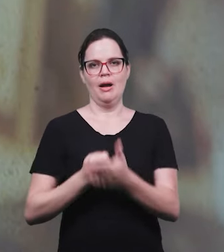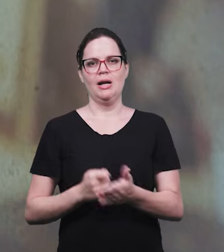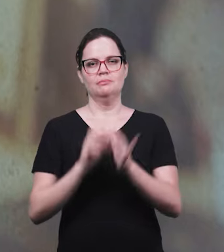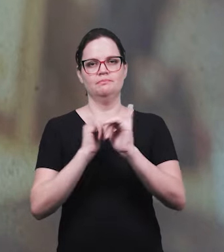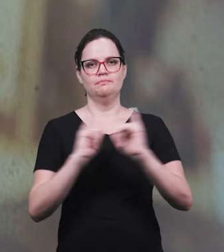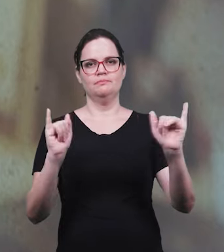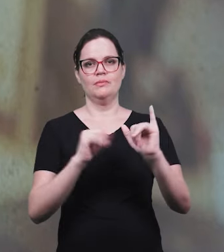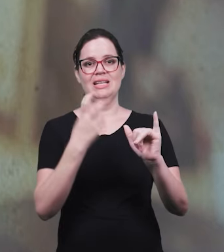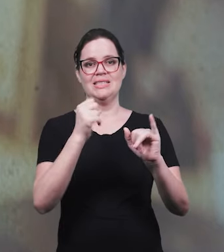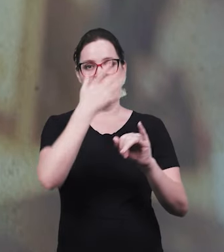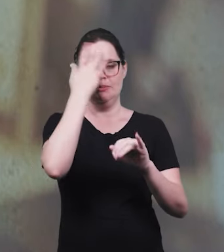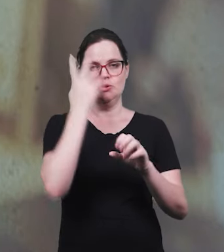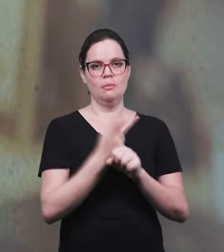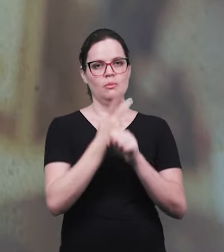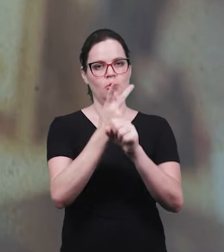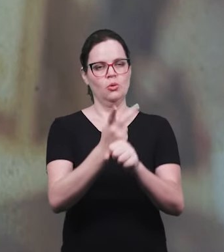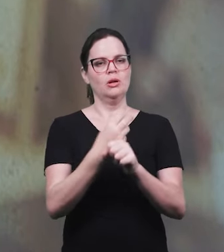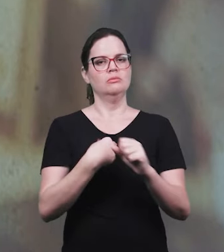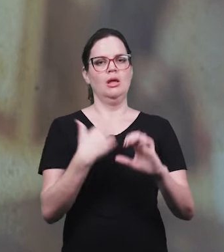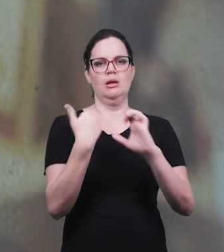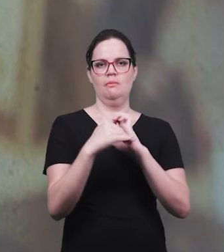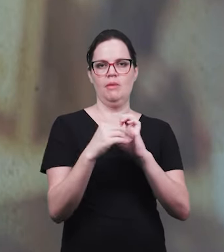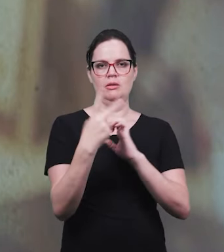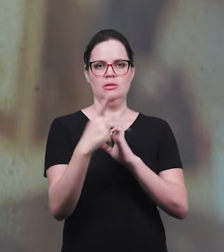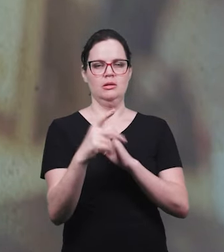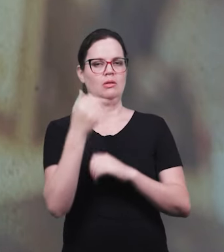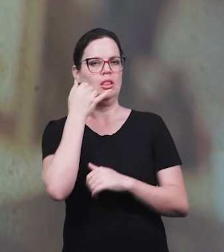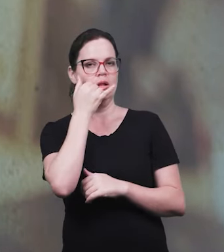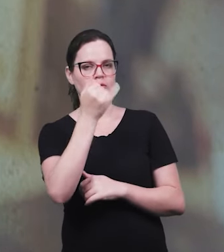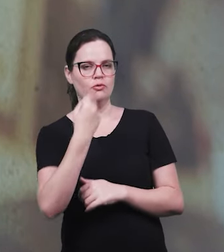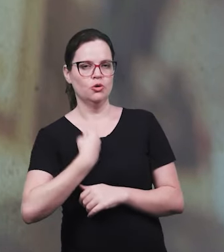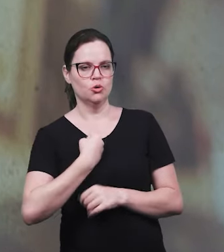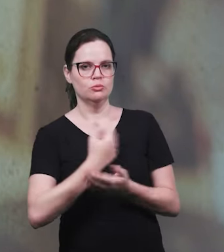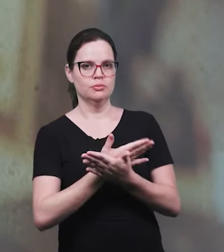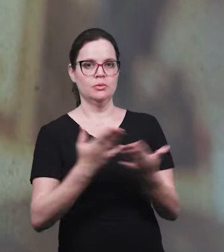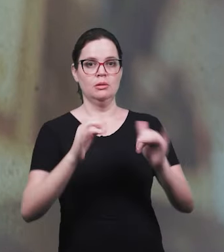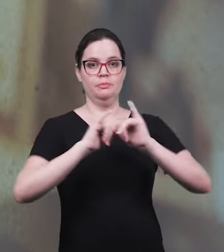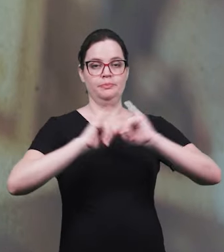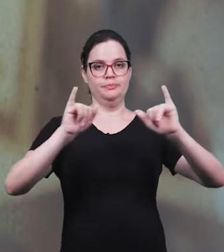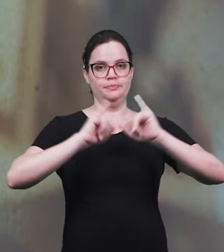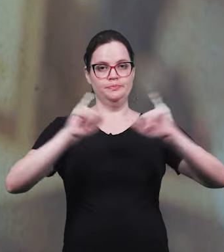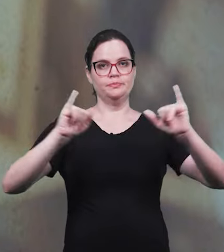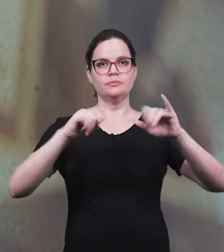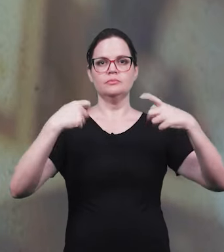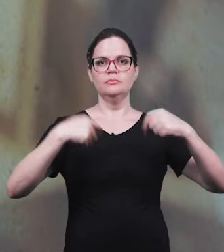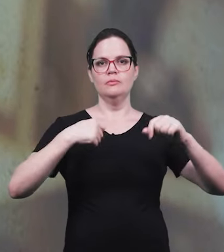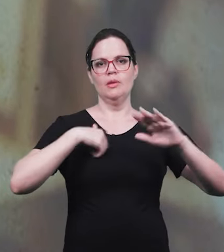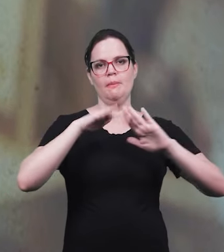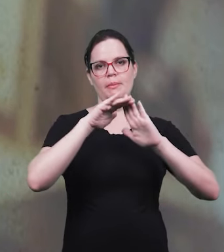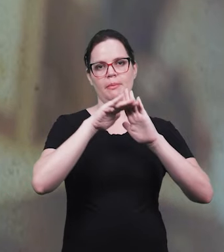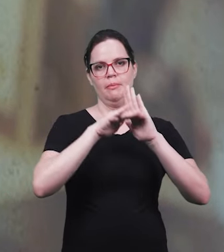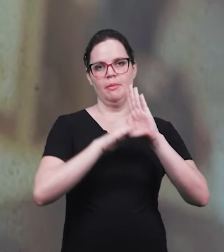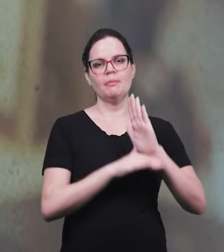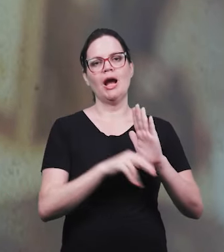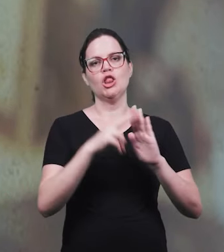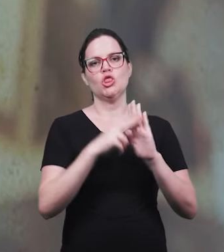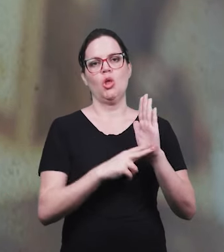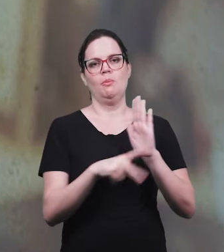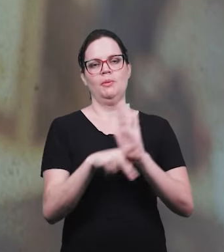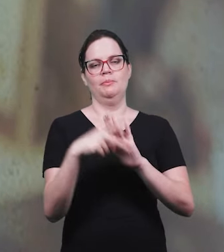um telefone, um e-mail. É claro que toda publicidade, ela tem que respeitar as normas da OAB. A